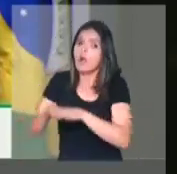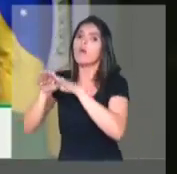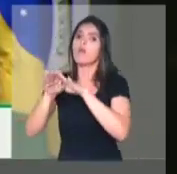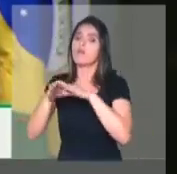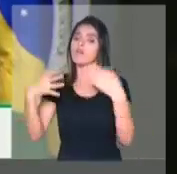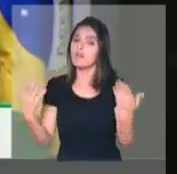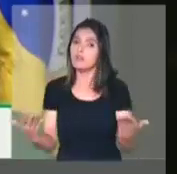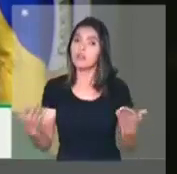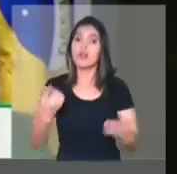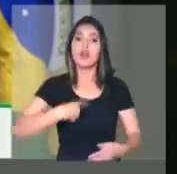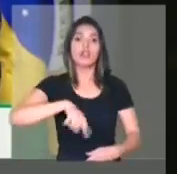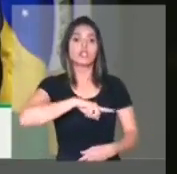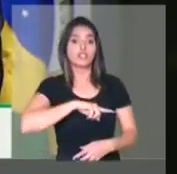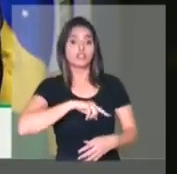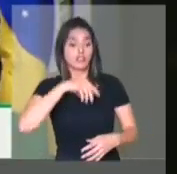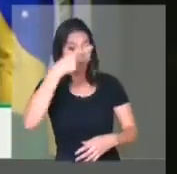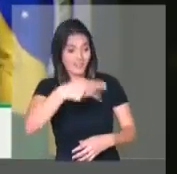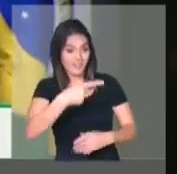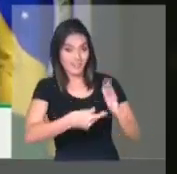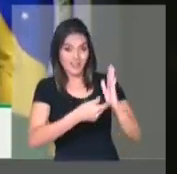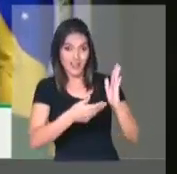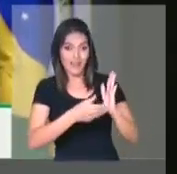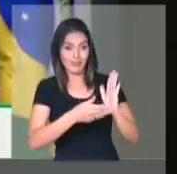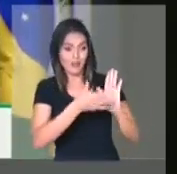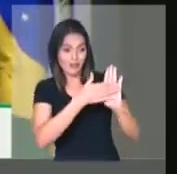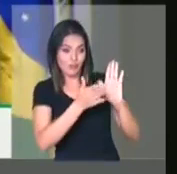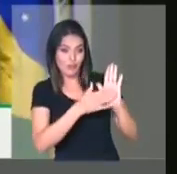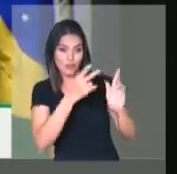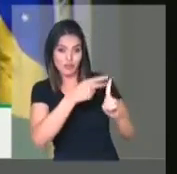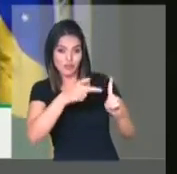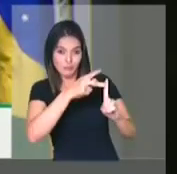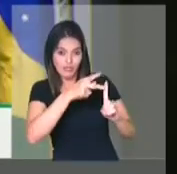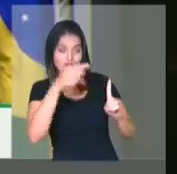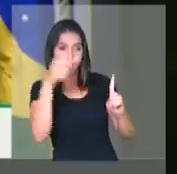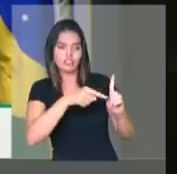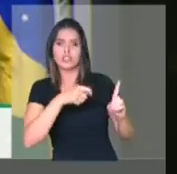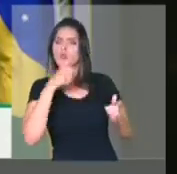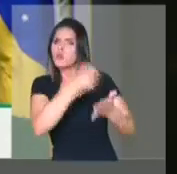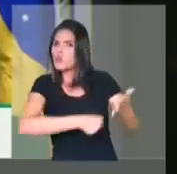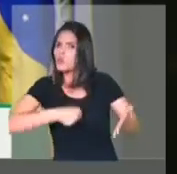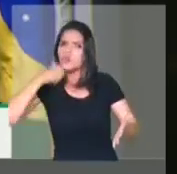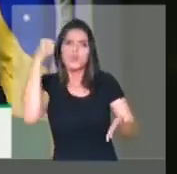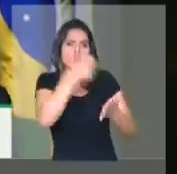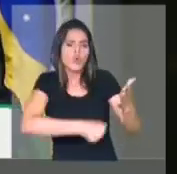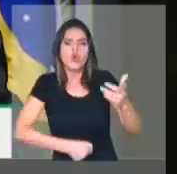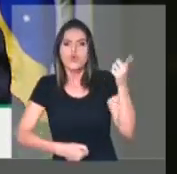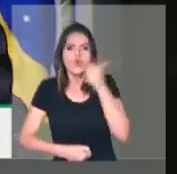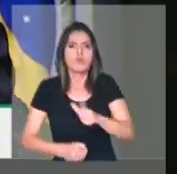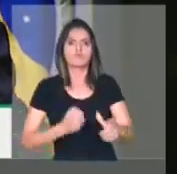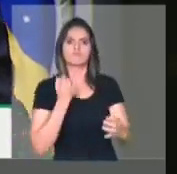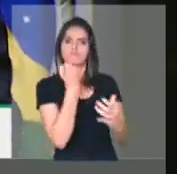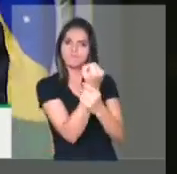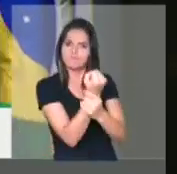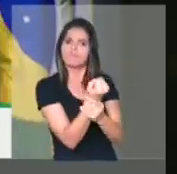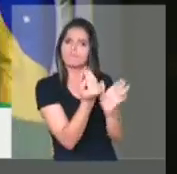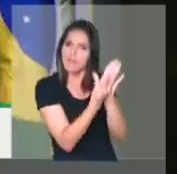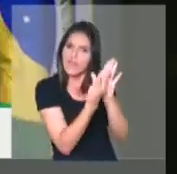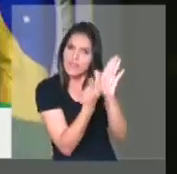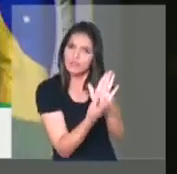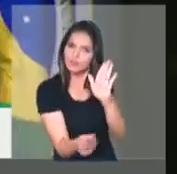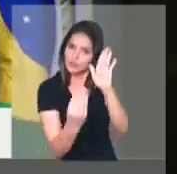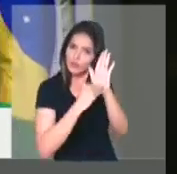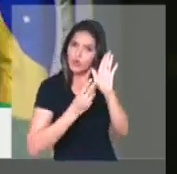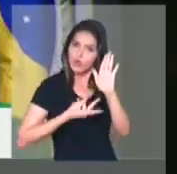lutamos muito para, durante a reforma da Previdência, manter o BPC, uma